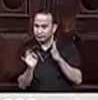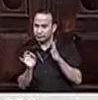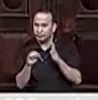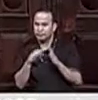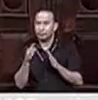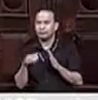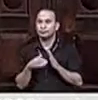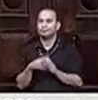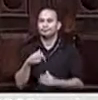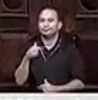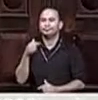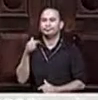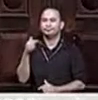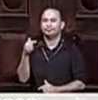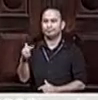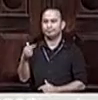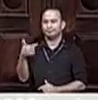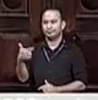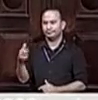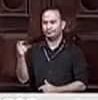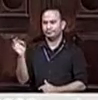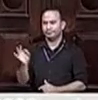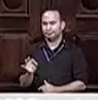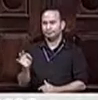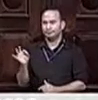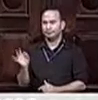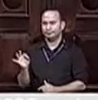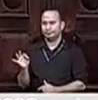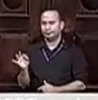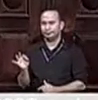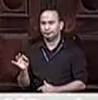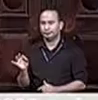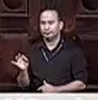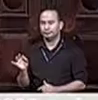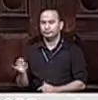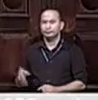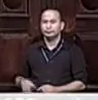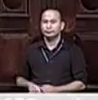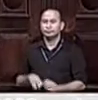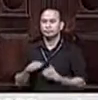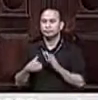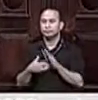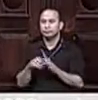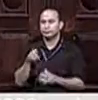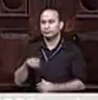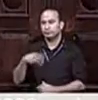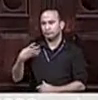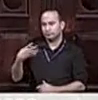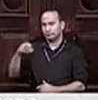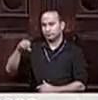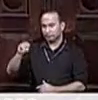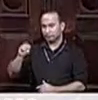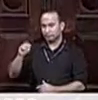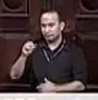72%. O limite do Executivo era 49%,